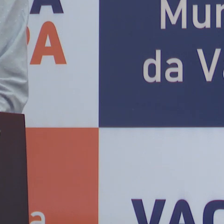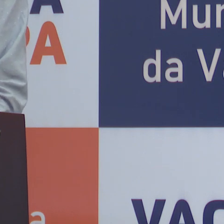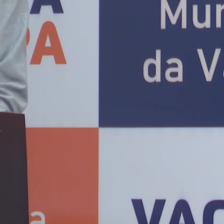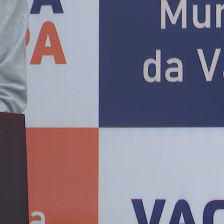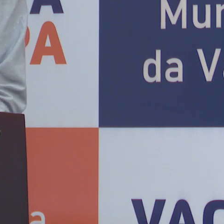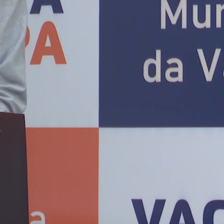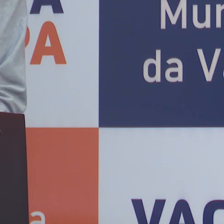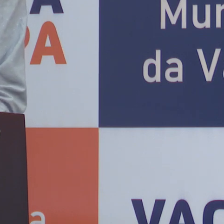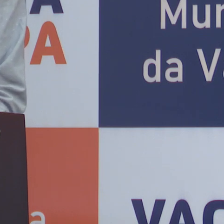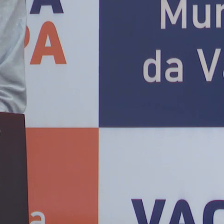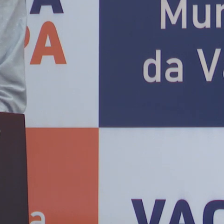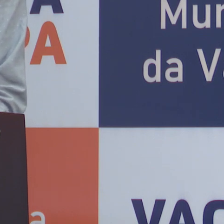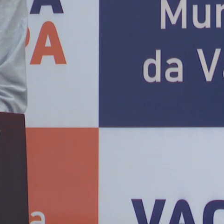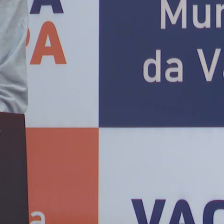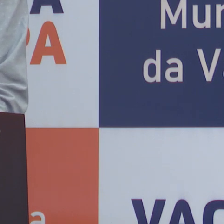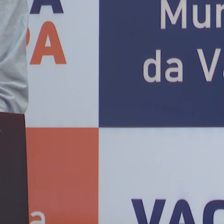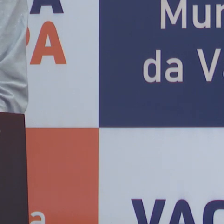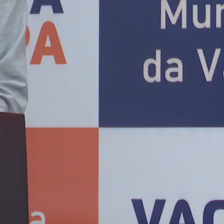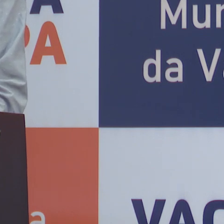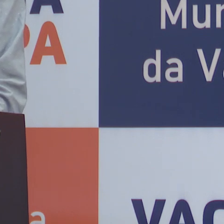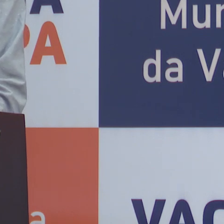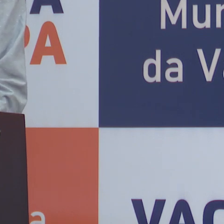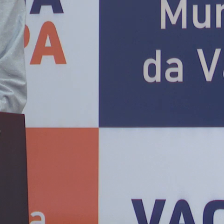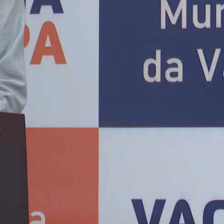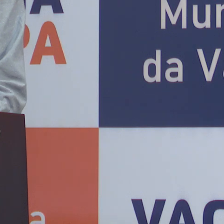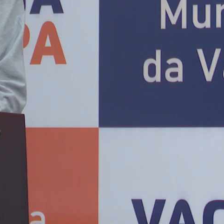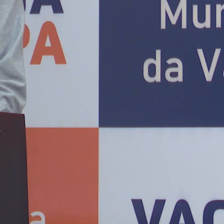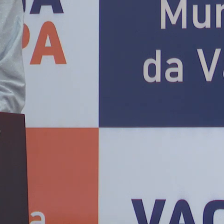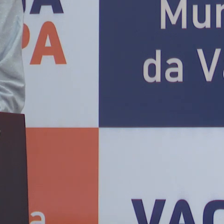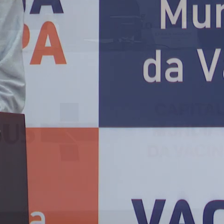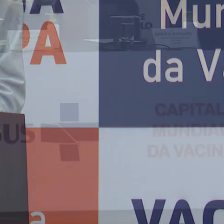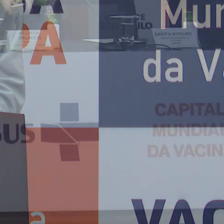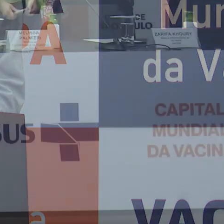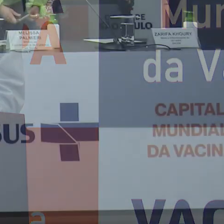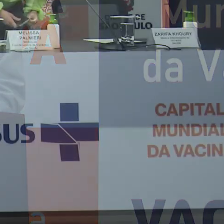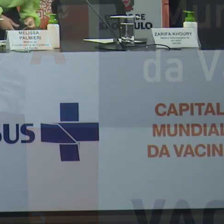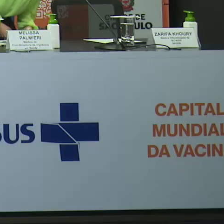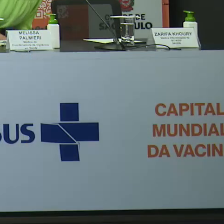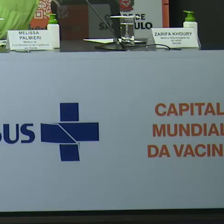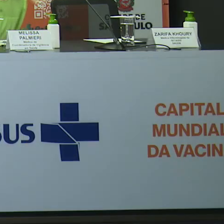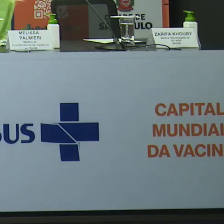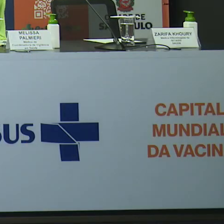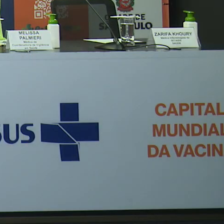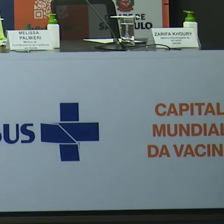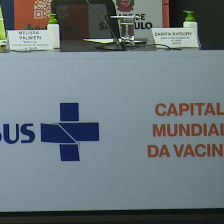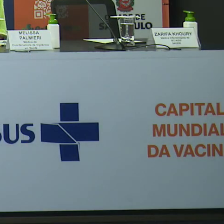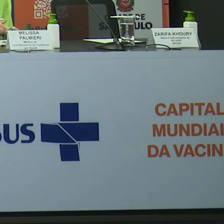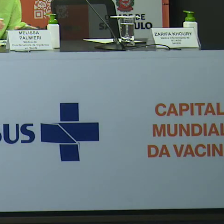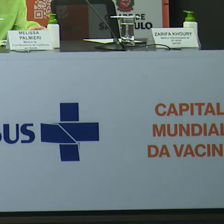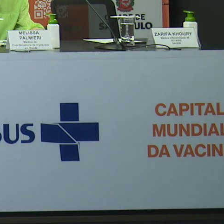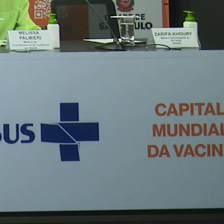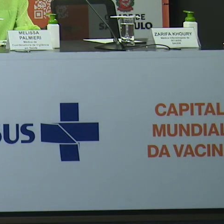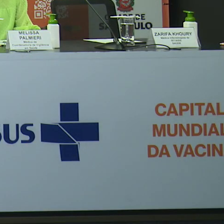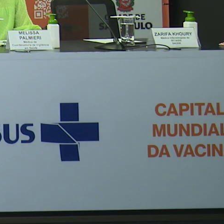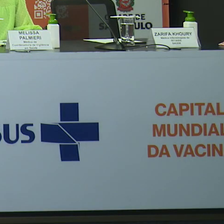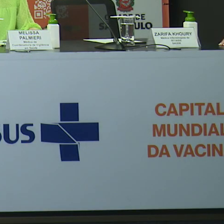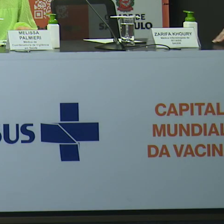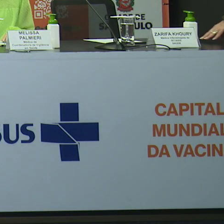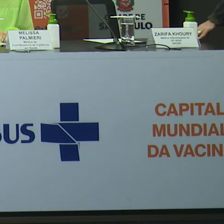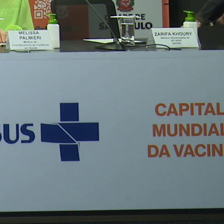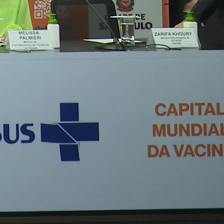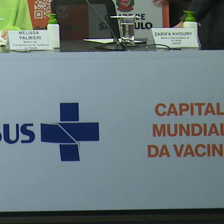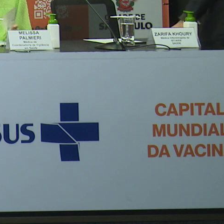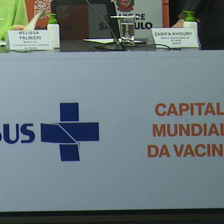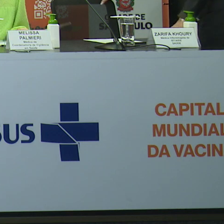Zarifa Curi, médica infectologista da Coordenadoria de Infecções Sexualmente Transmissíveis e AIDS da